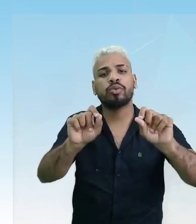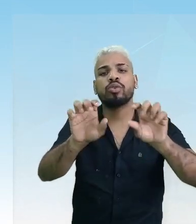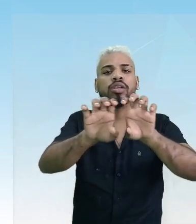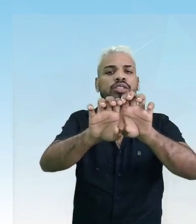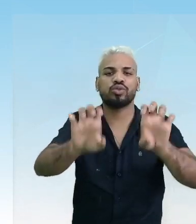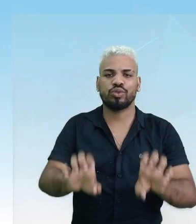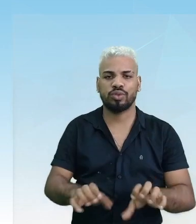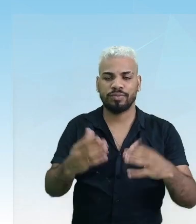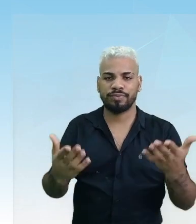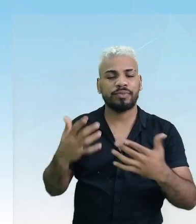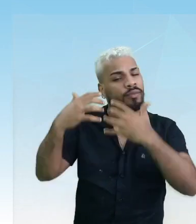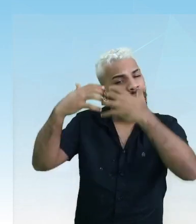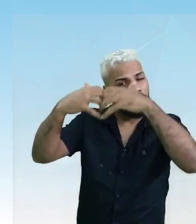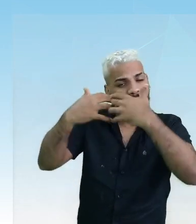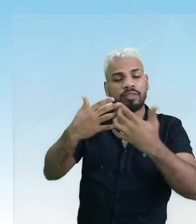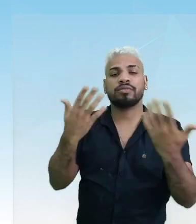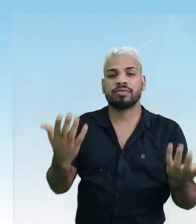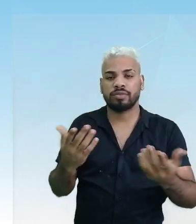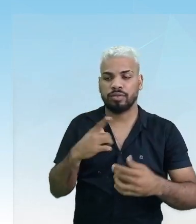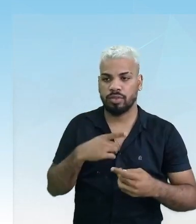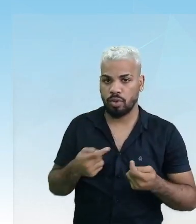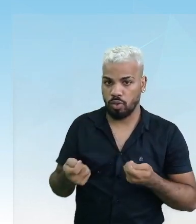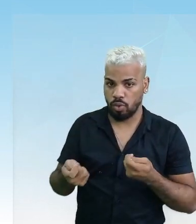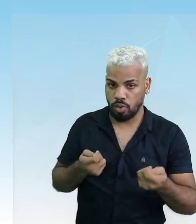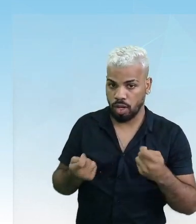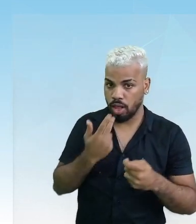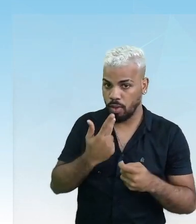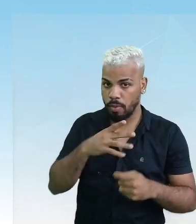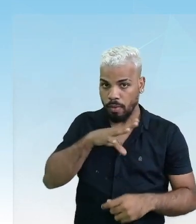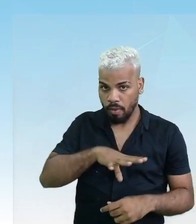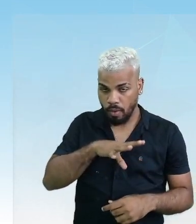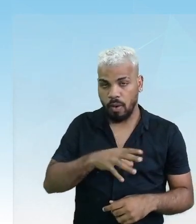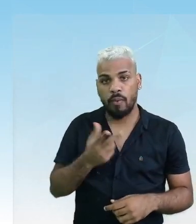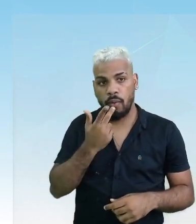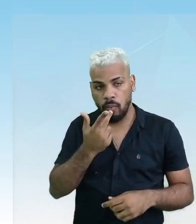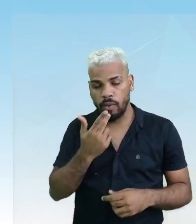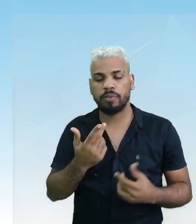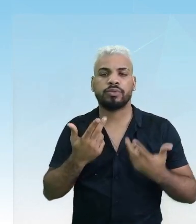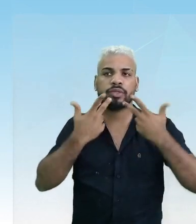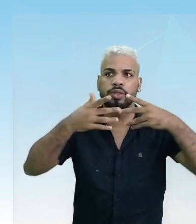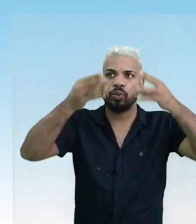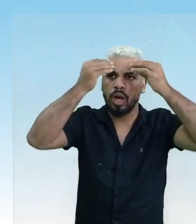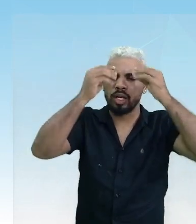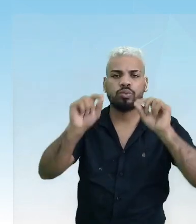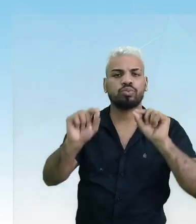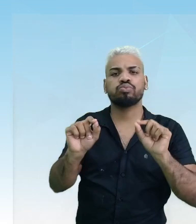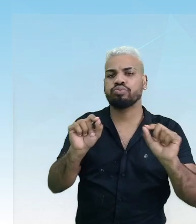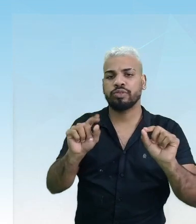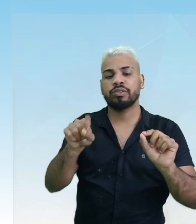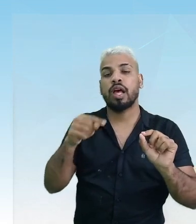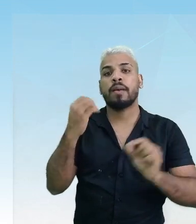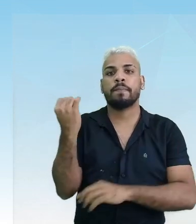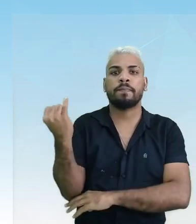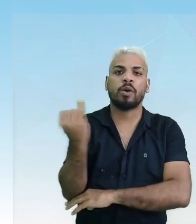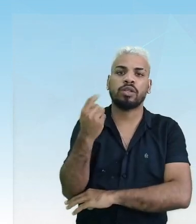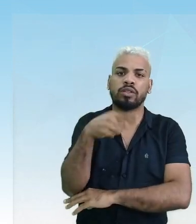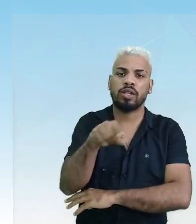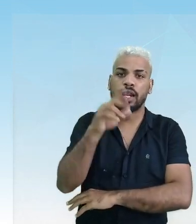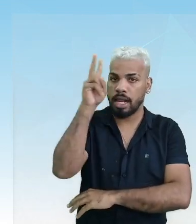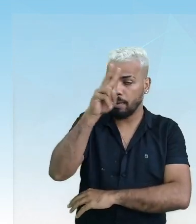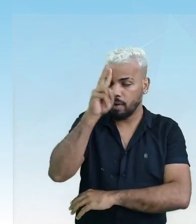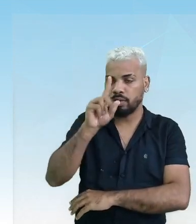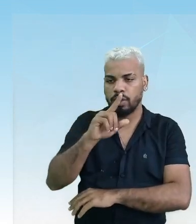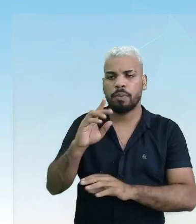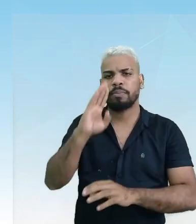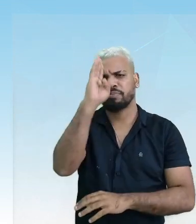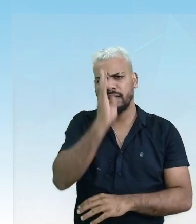estrutura. Na reflexão, dizia, dominar uma língua, dominar a linguagem. É importante lembrar que